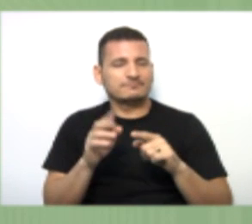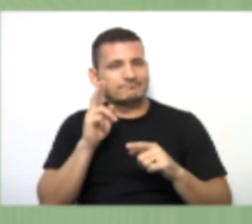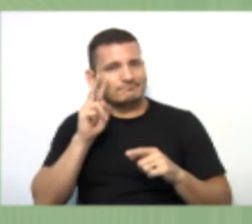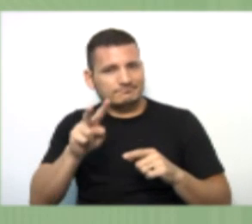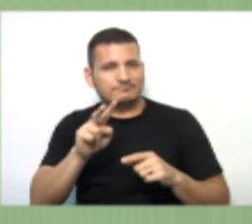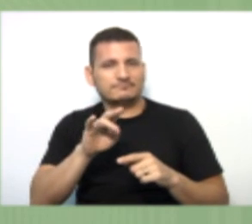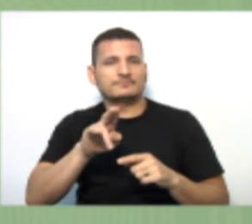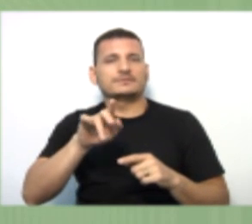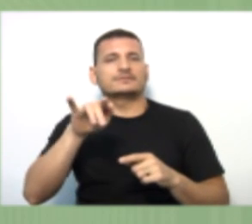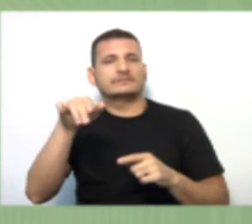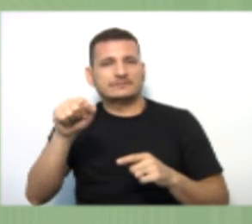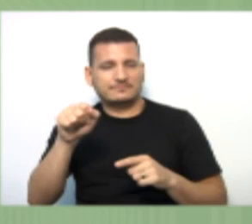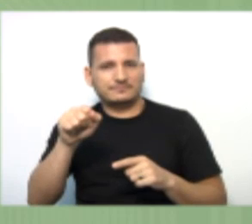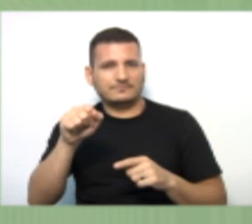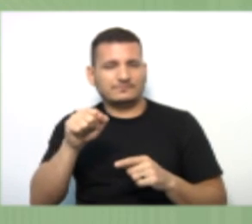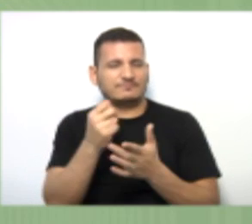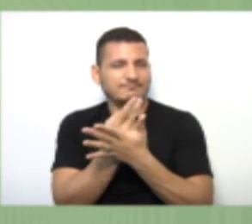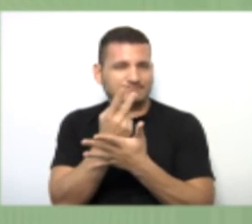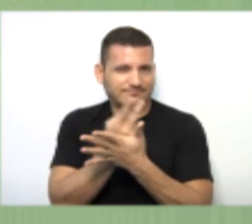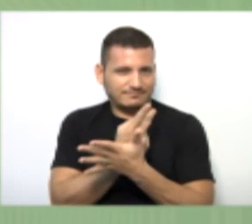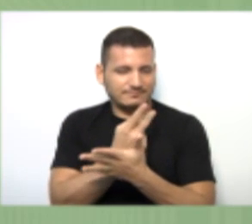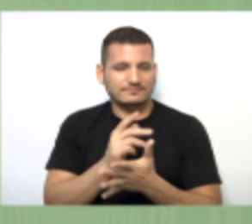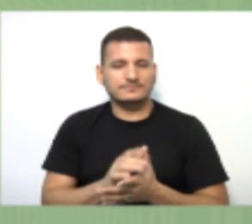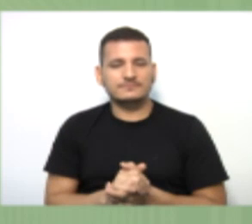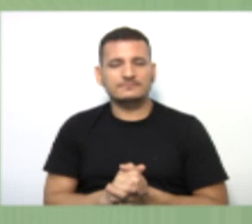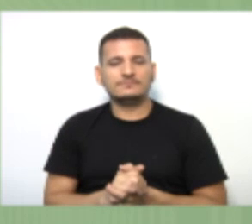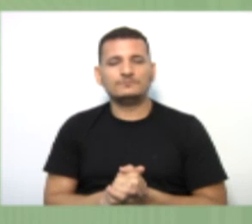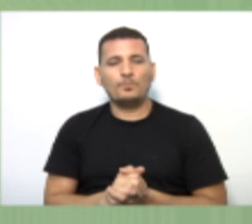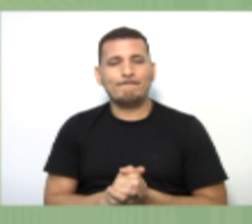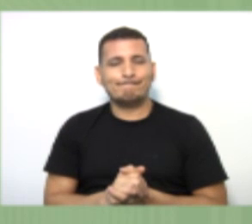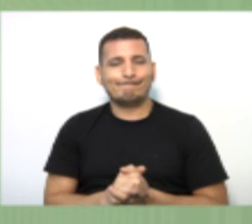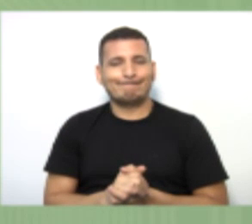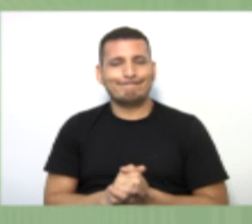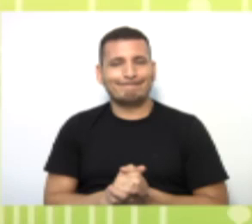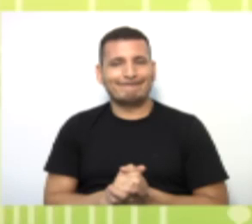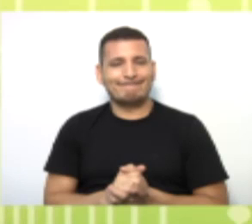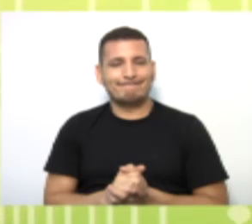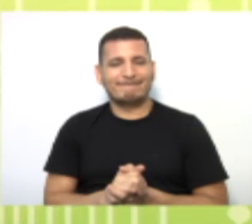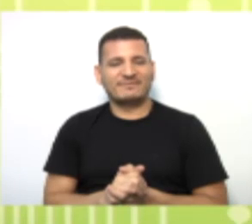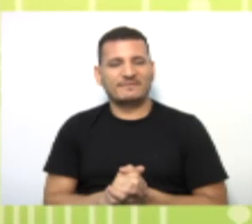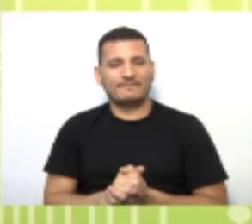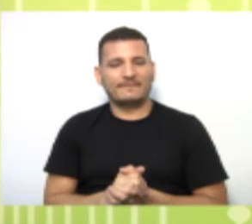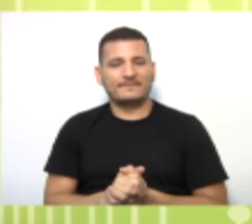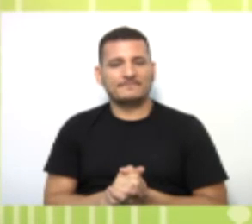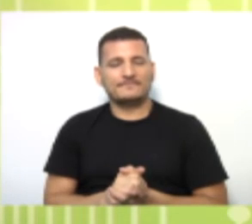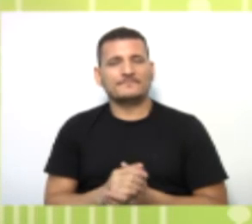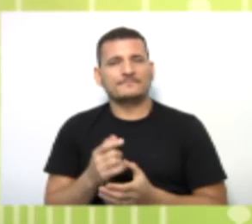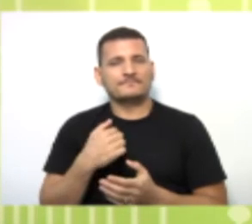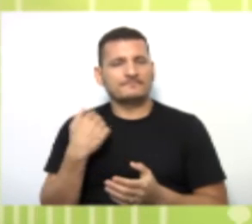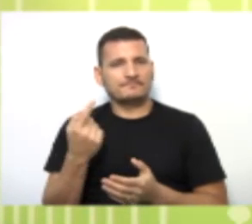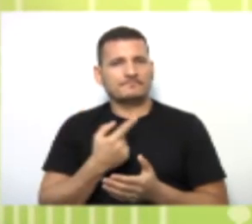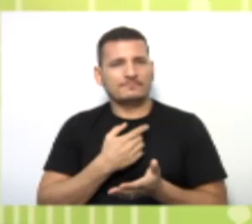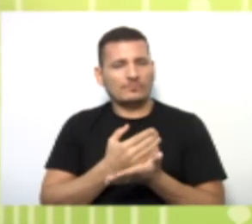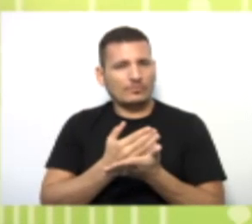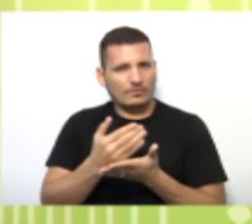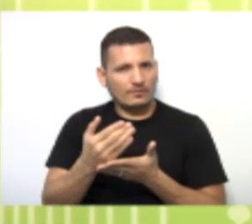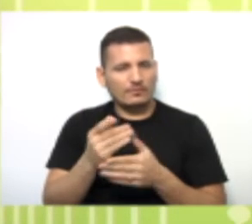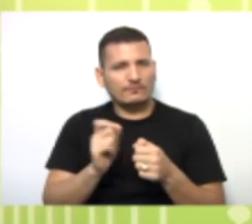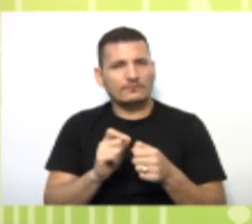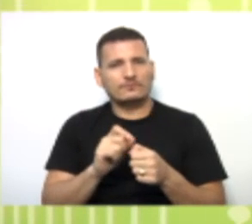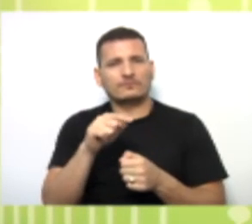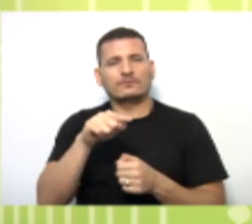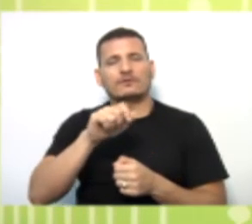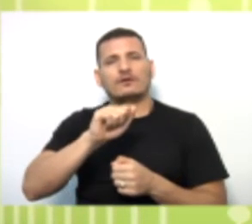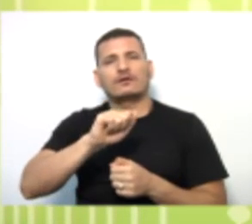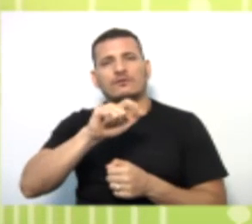que é o bug, né, professor? Aí, voltando aqui para mim rapidinho. Quando a gente está começando a fazer esses